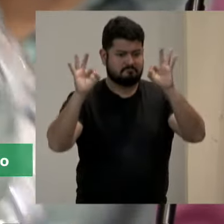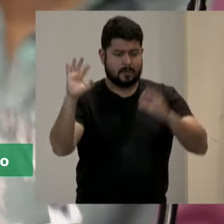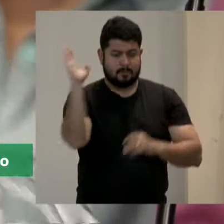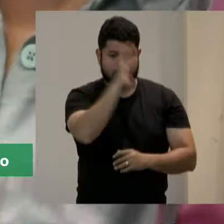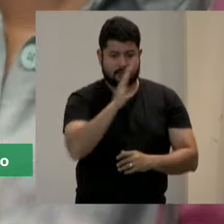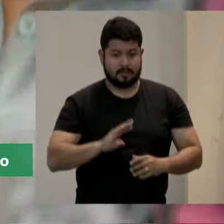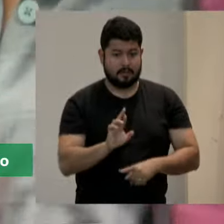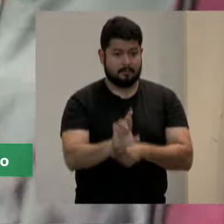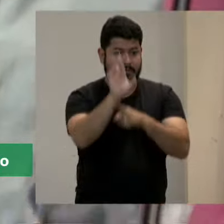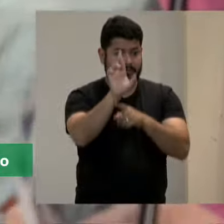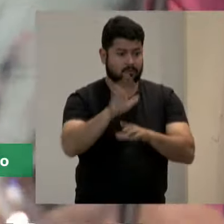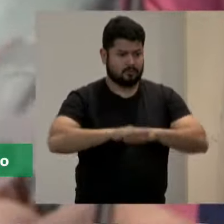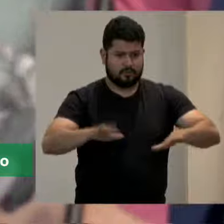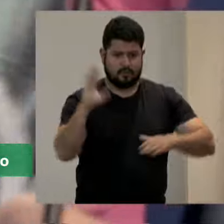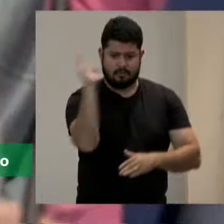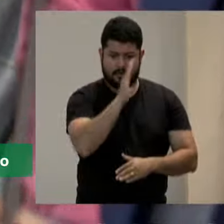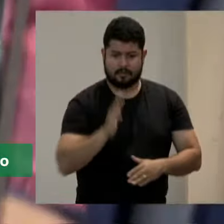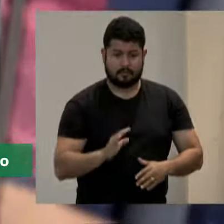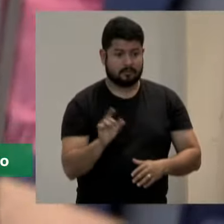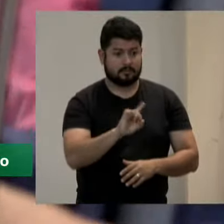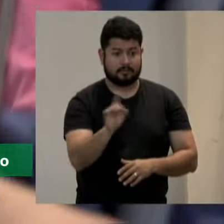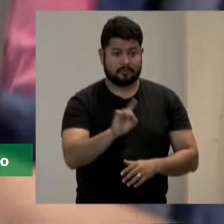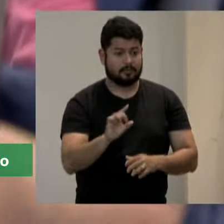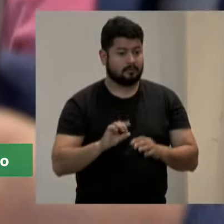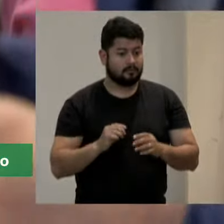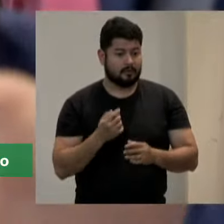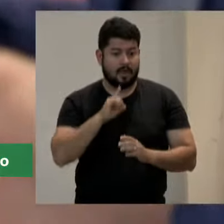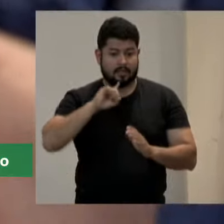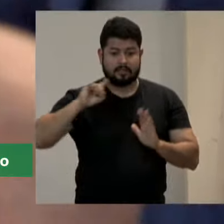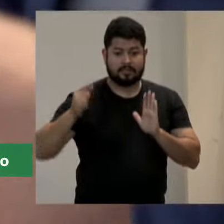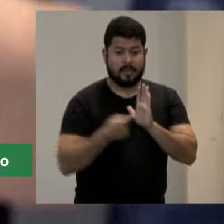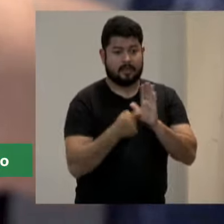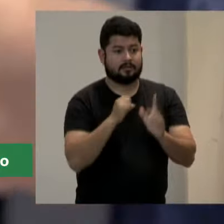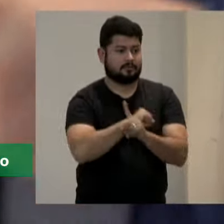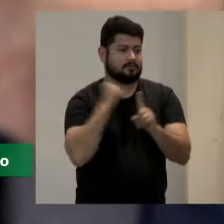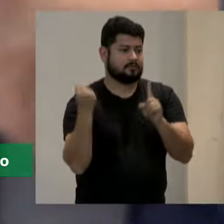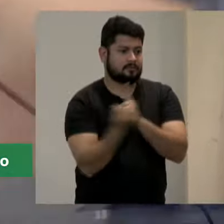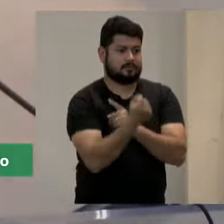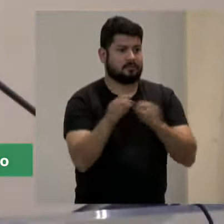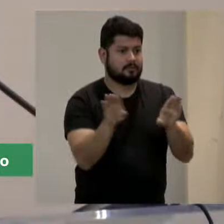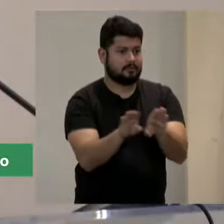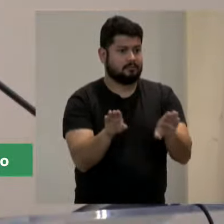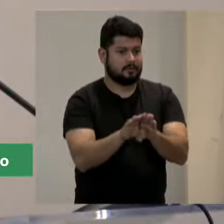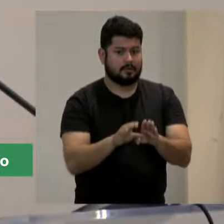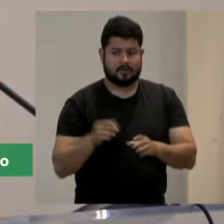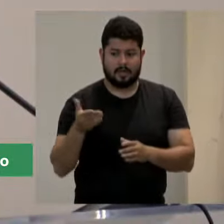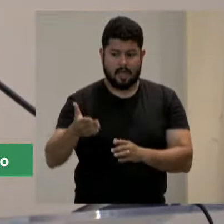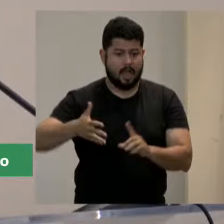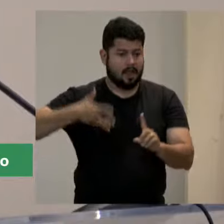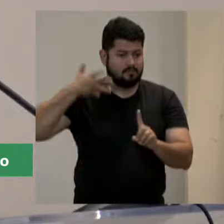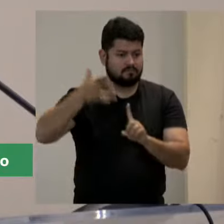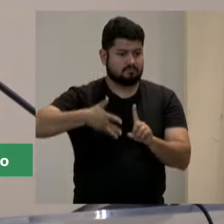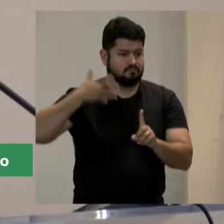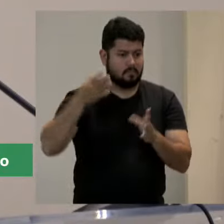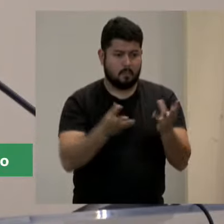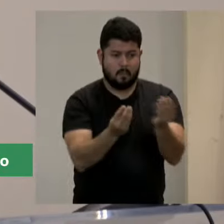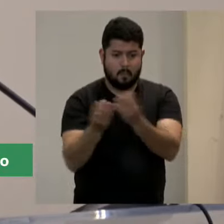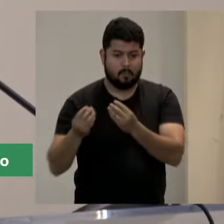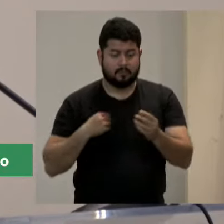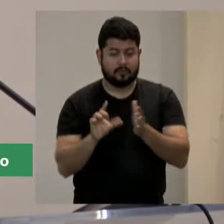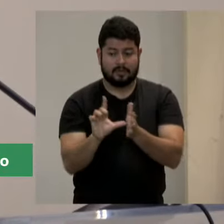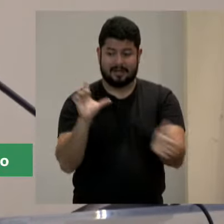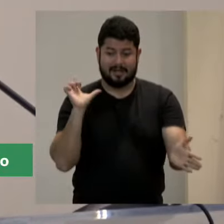só o Brasil, mas representou as denúncias sociais, né? Ele falou muito antes de qualquer